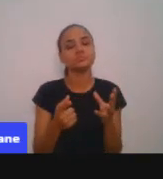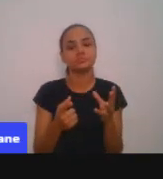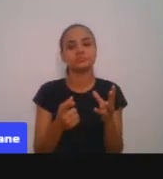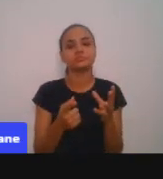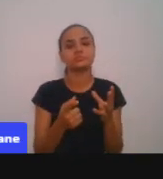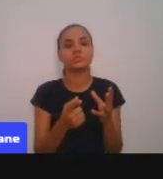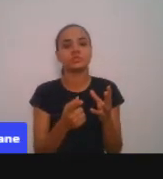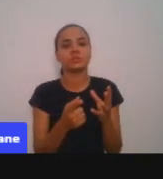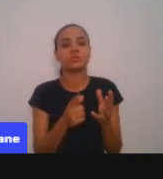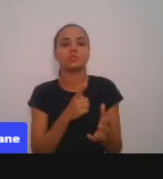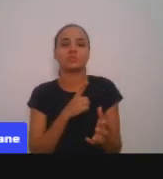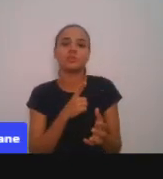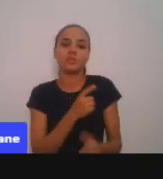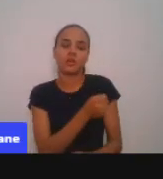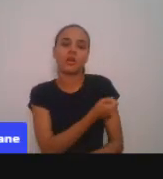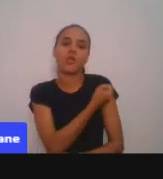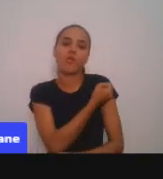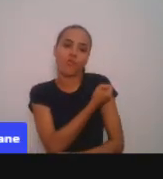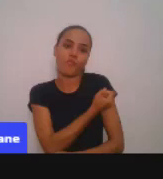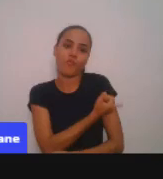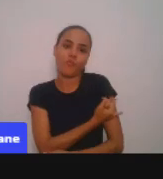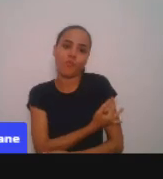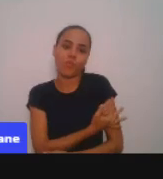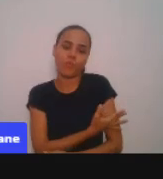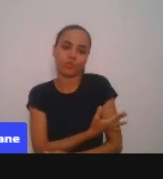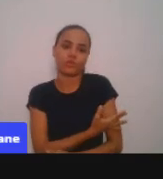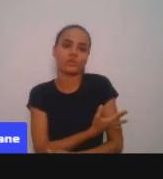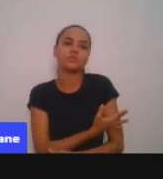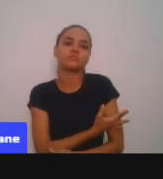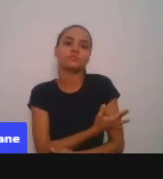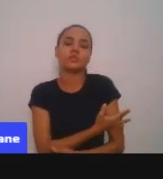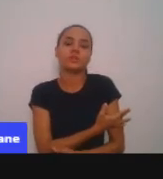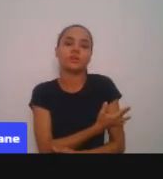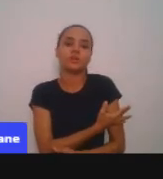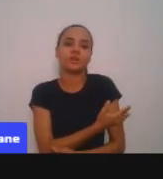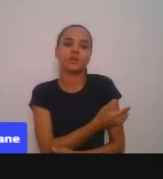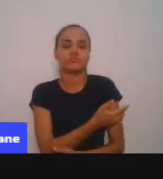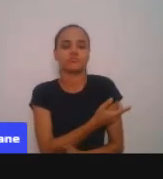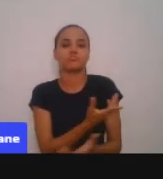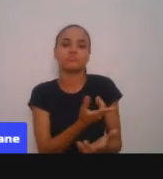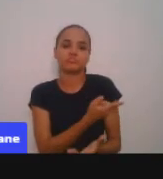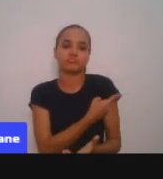4 e 5, a gente trabalha letras, alfabetos, mas a gente não tem essa